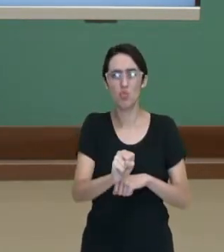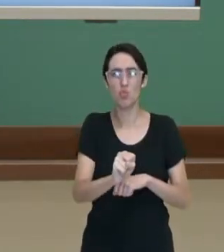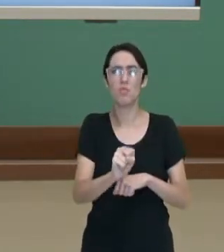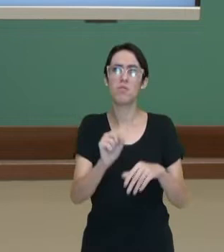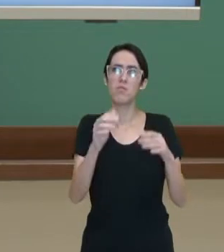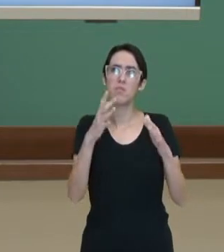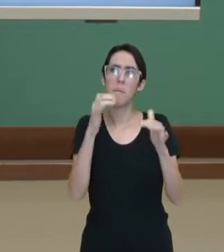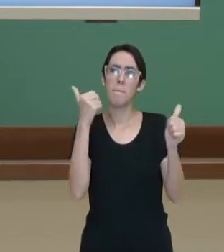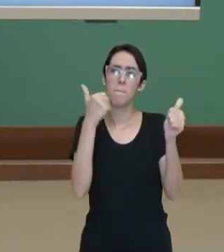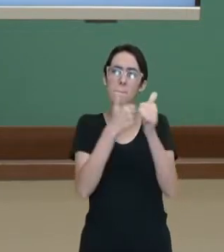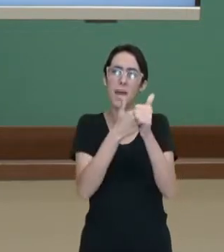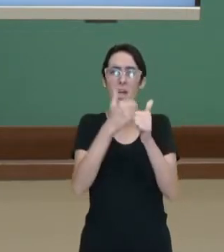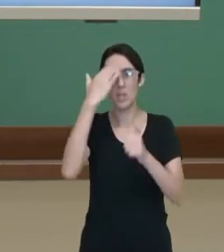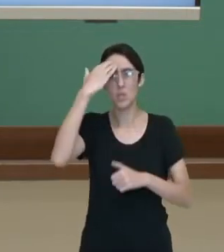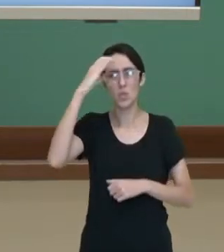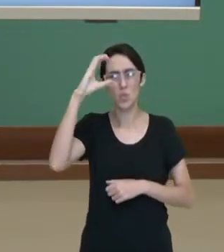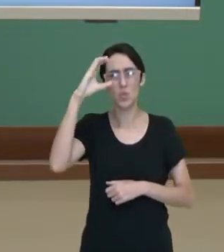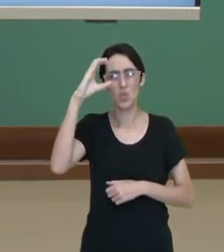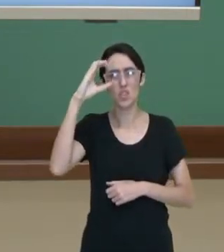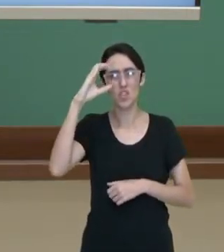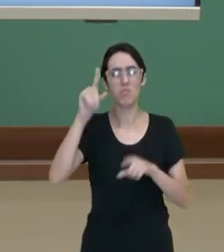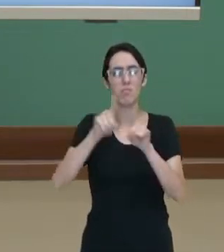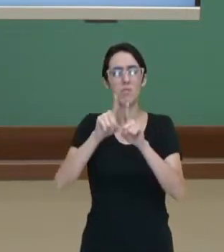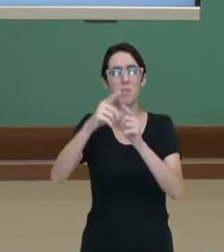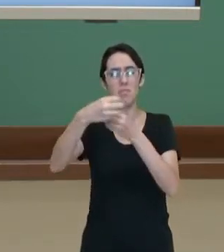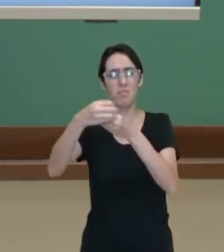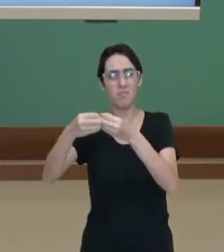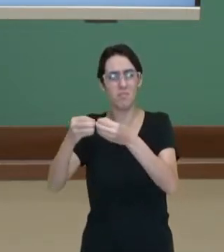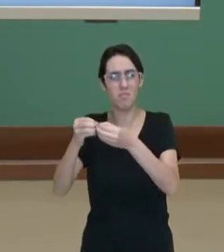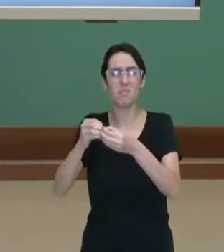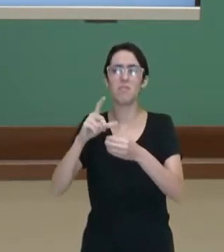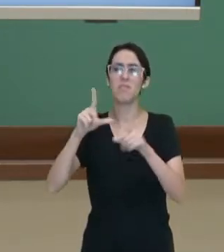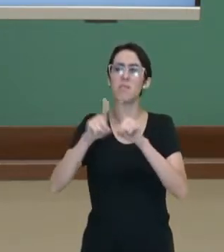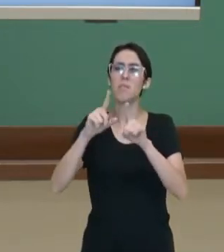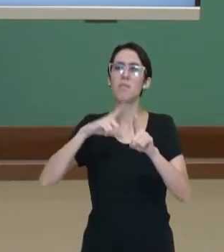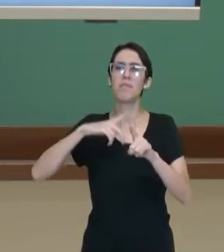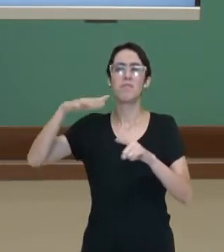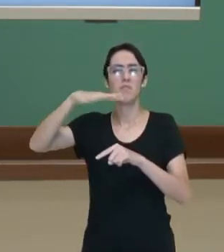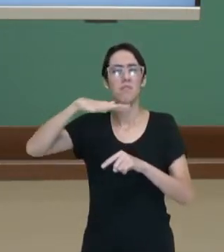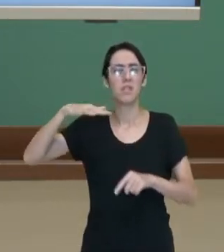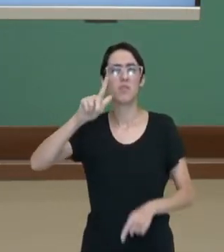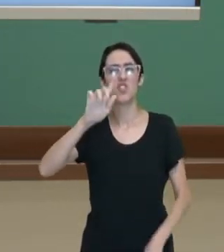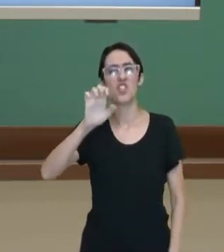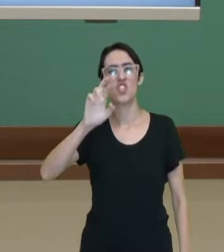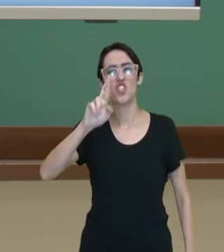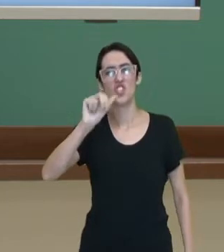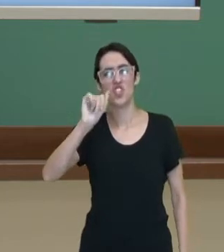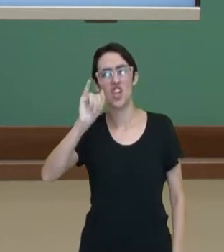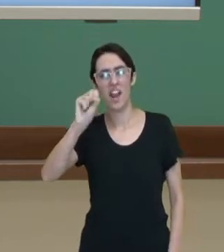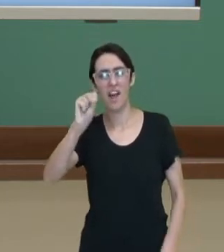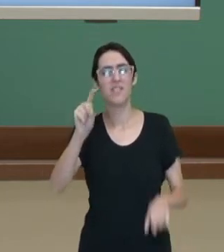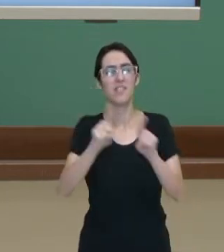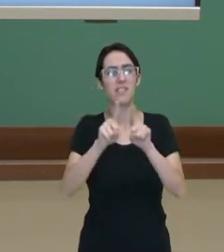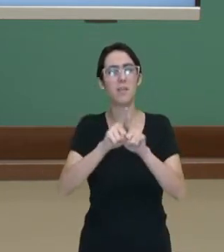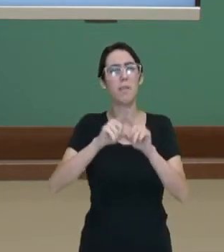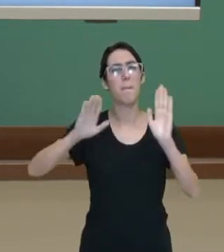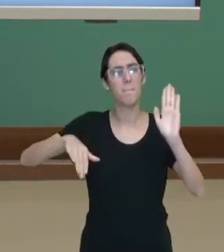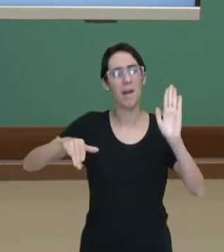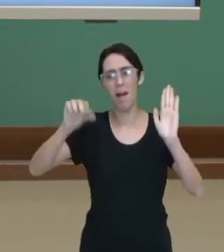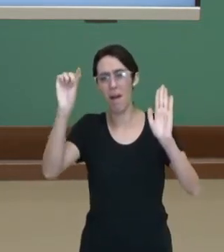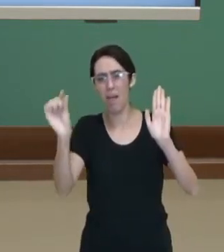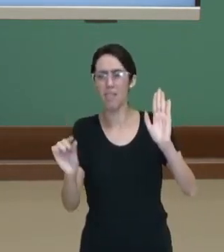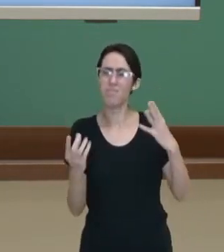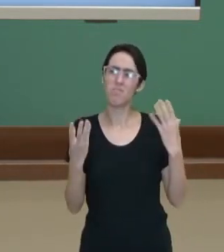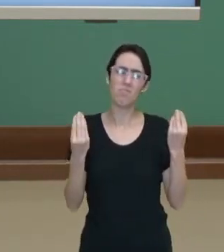na capital Curitiba, região metropolitana, Campos Gerais e o nosso litoral. Olha quanta coisa